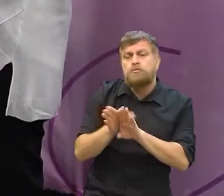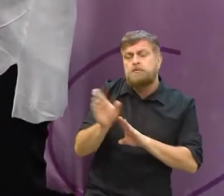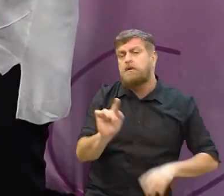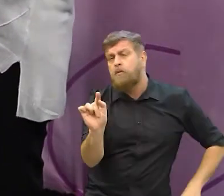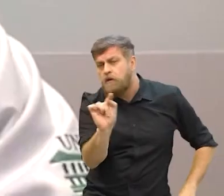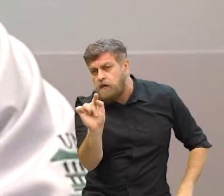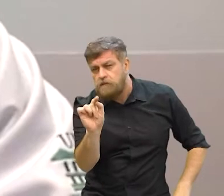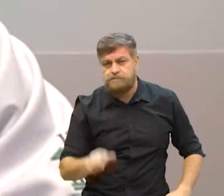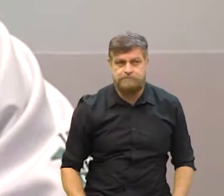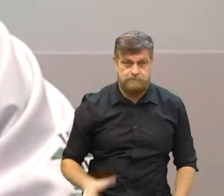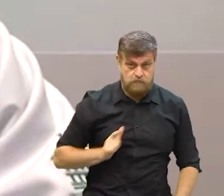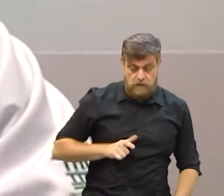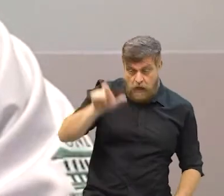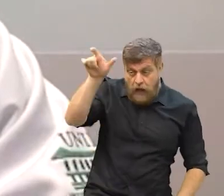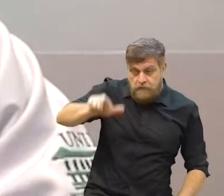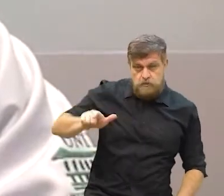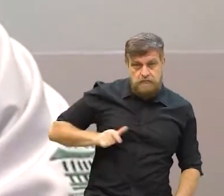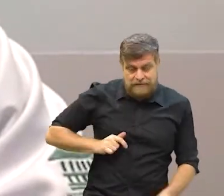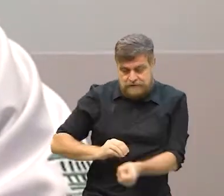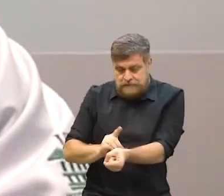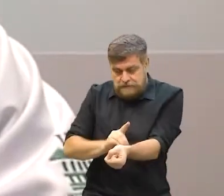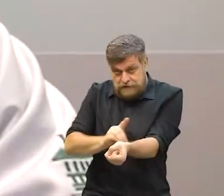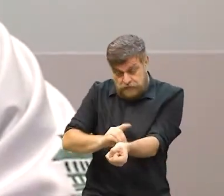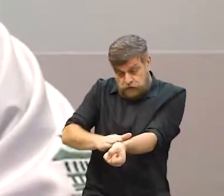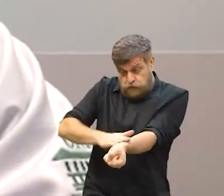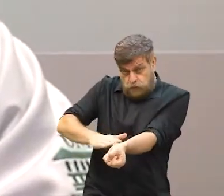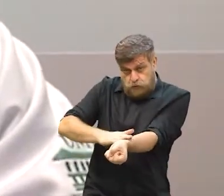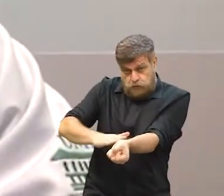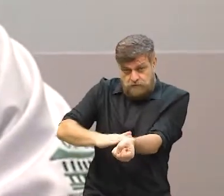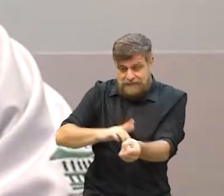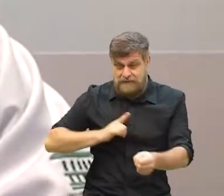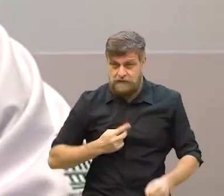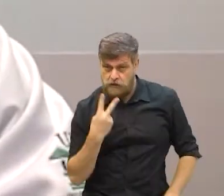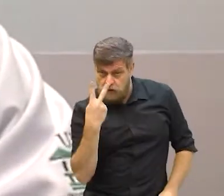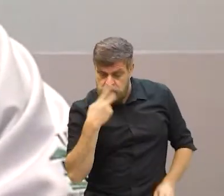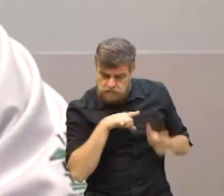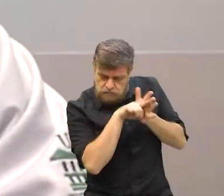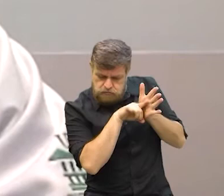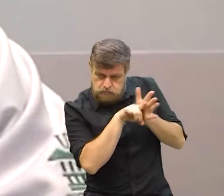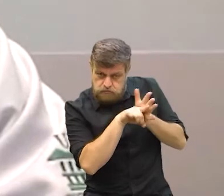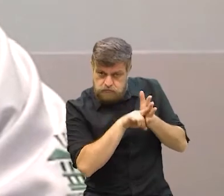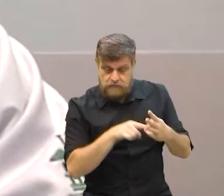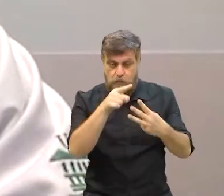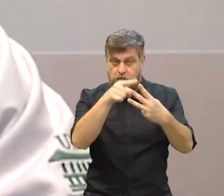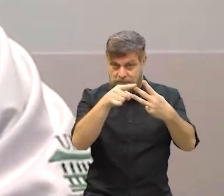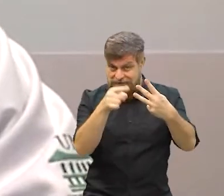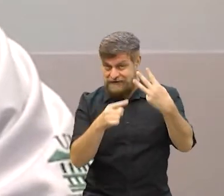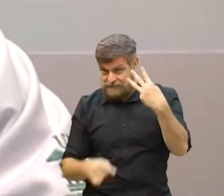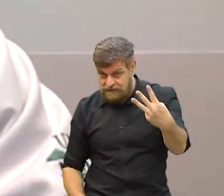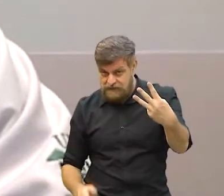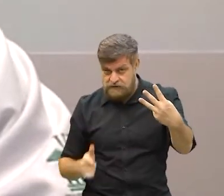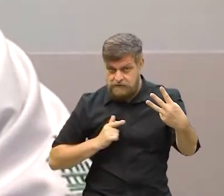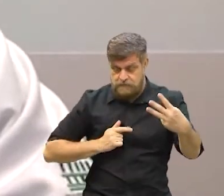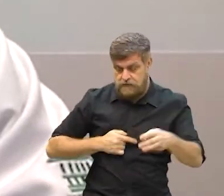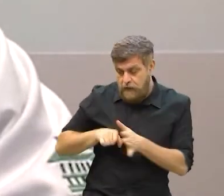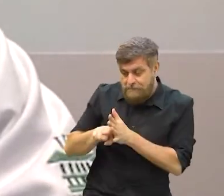orientação geral? Bom, todo paciente com diabetes, ele deve fazer 2 exames simples, na verdade 3, tá?